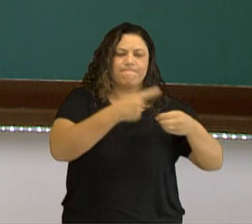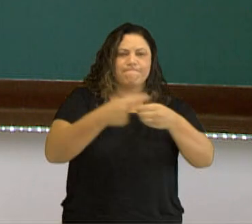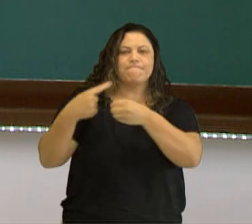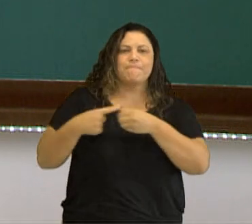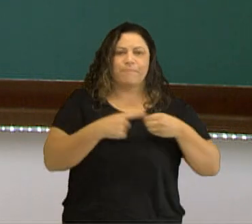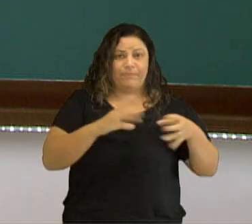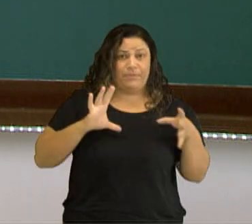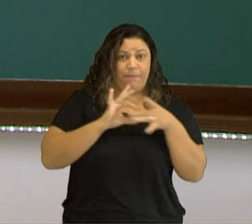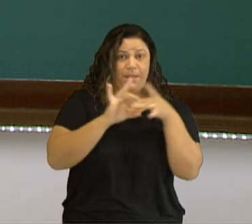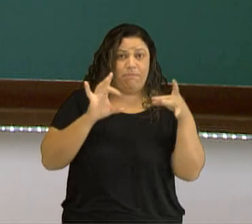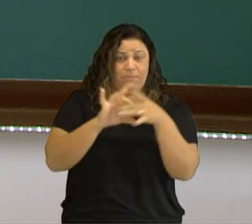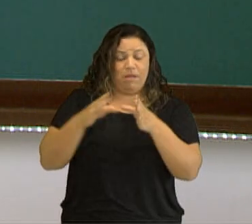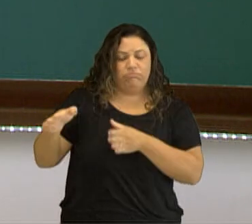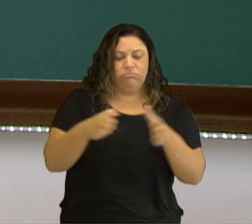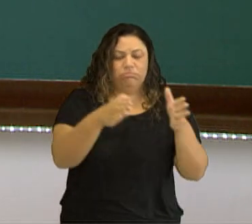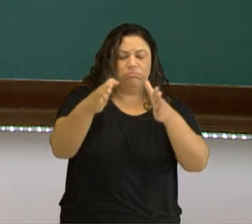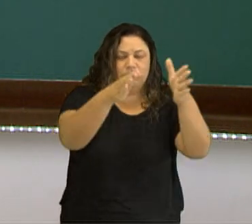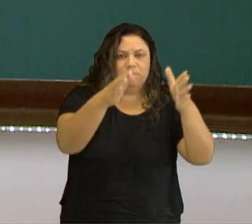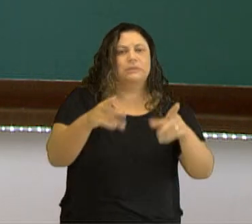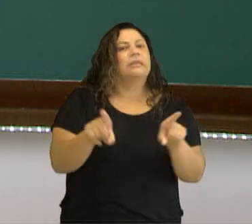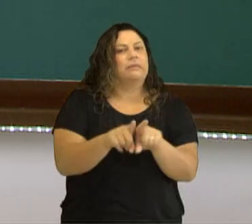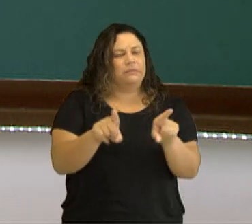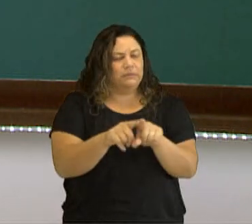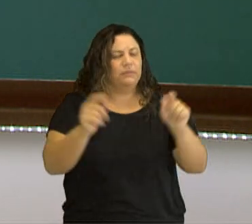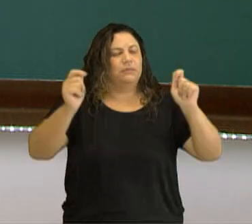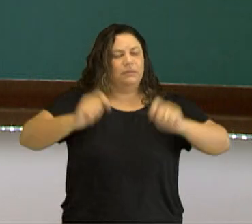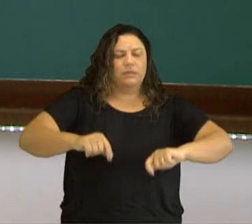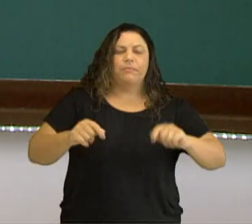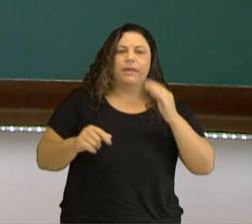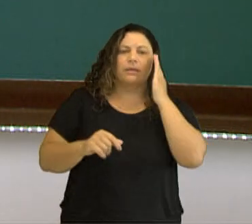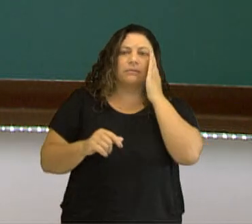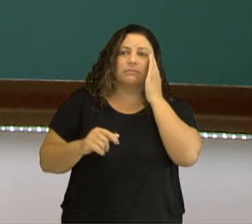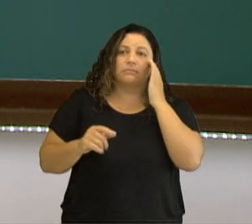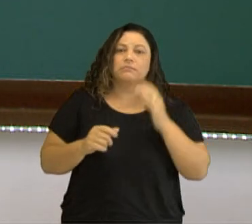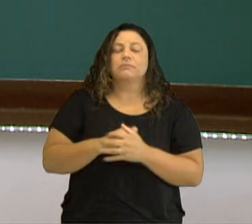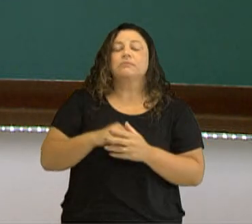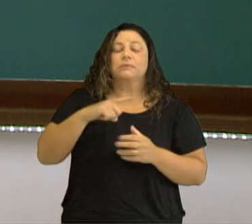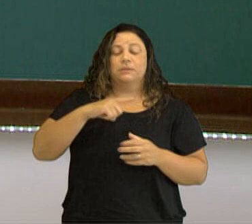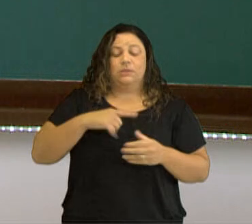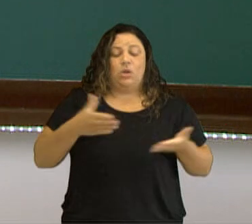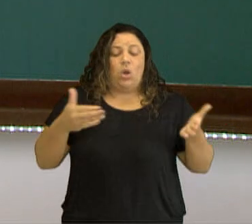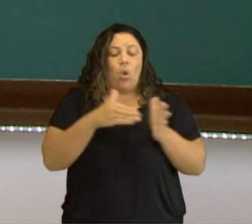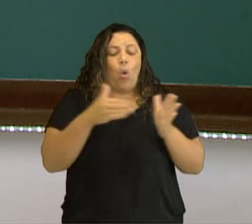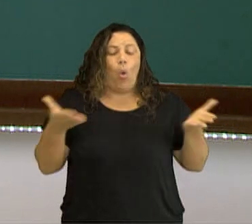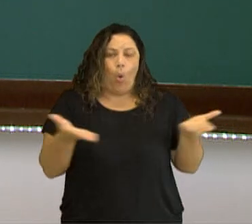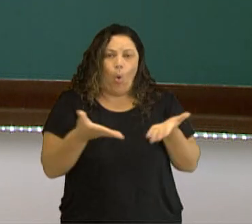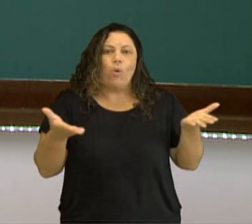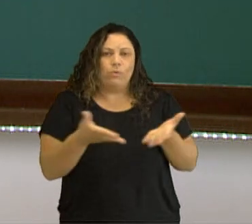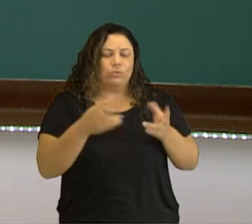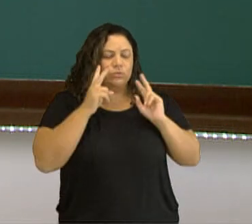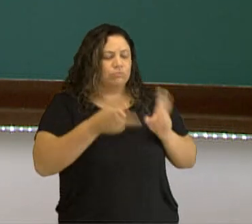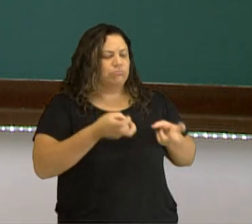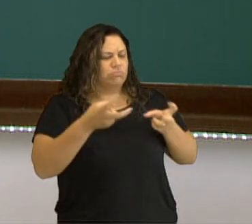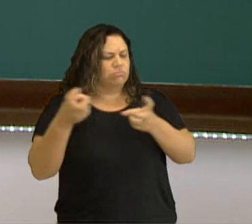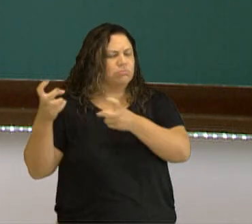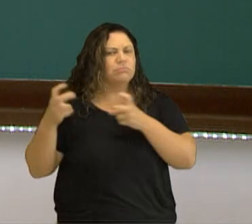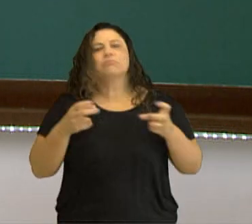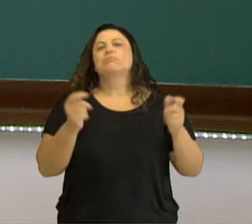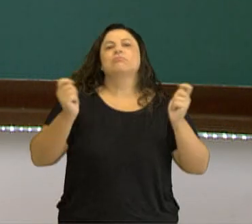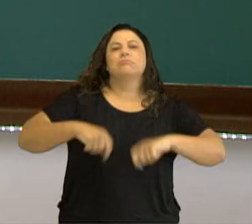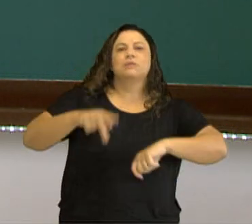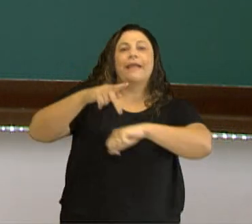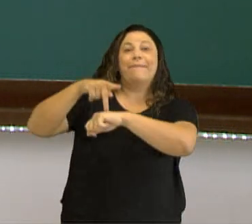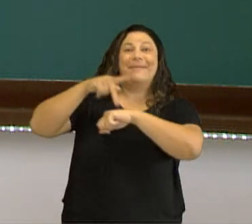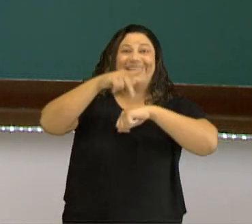Essas estradas, elas têm lá os resquícios, né? A gente tem os vestígios dessas estradas até os dias de hoje, essas estradas de